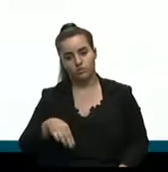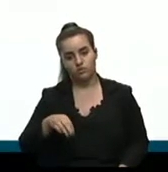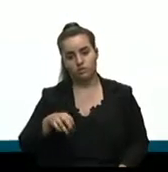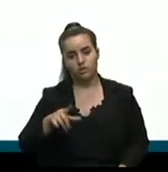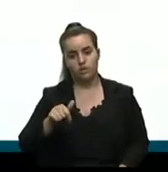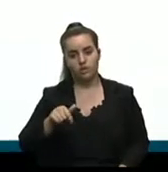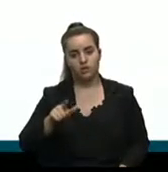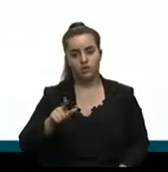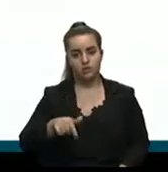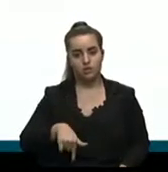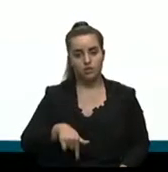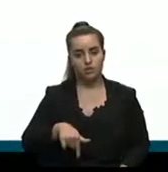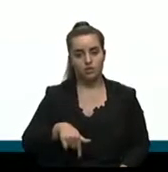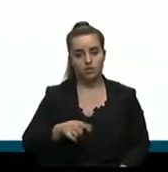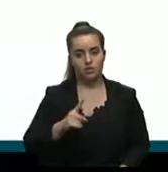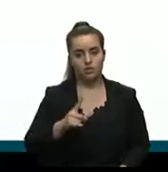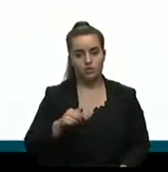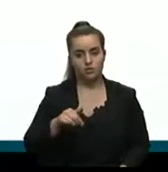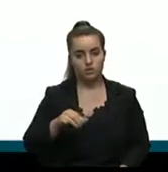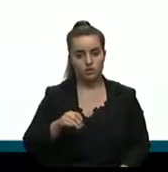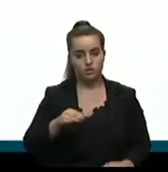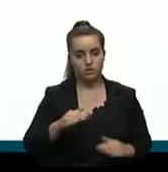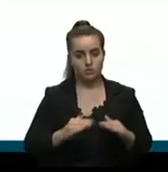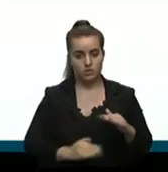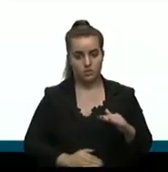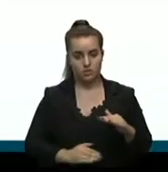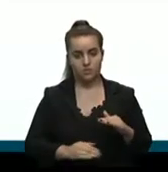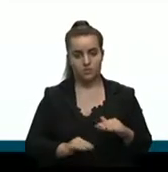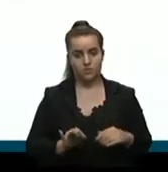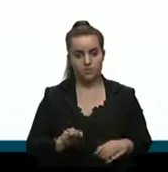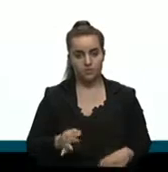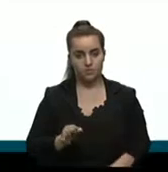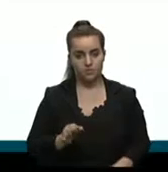sendo menor que 170.